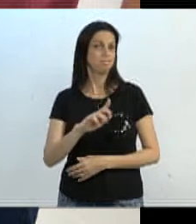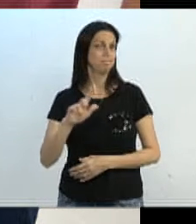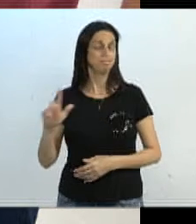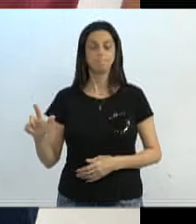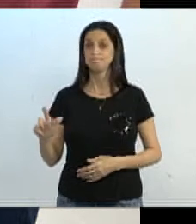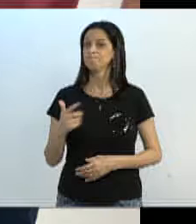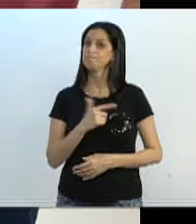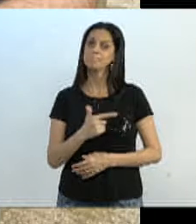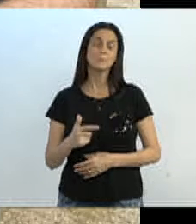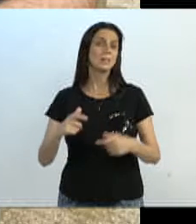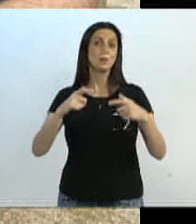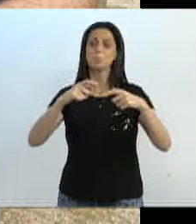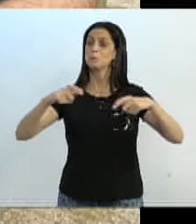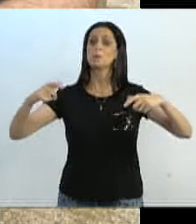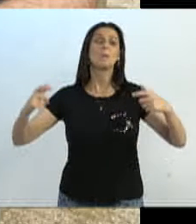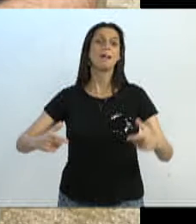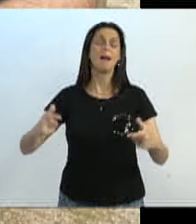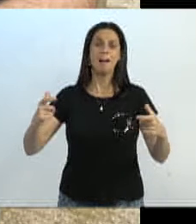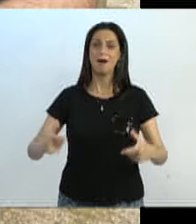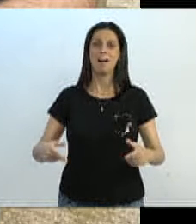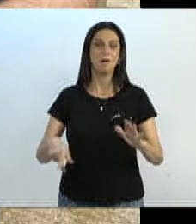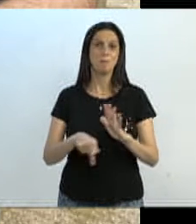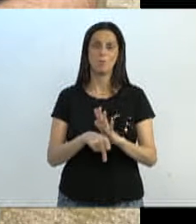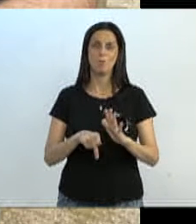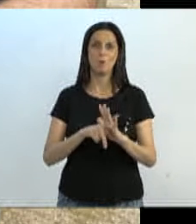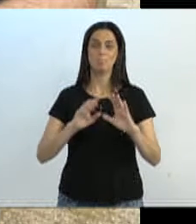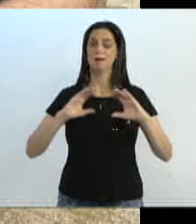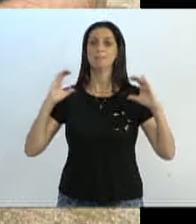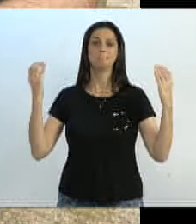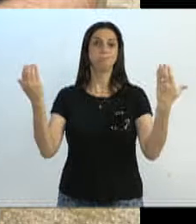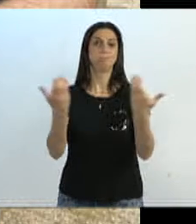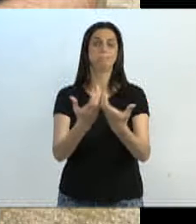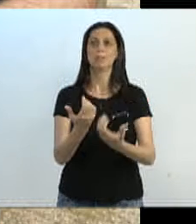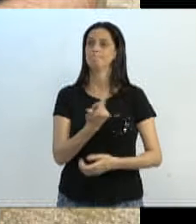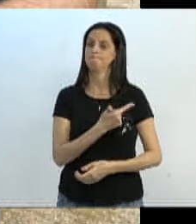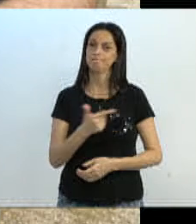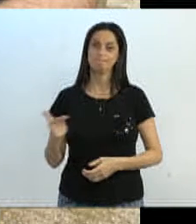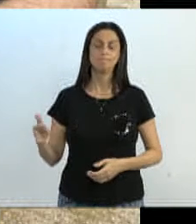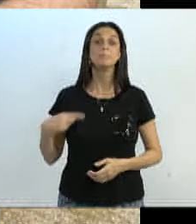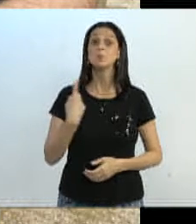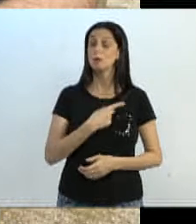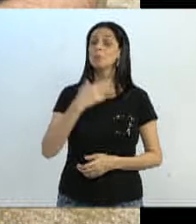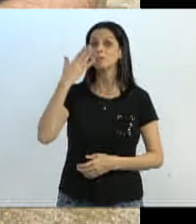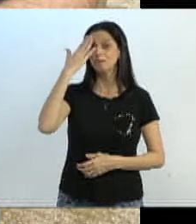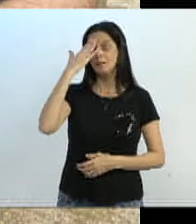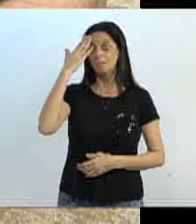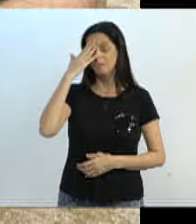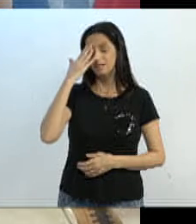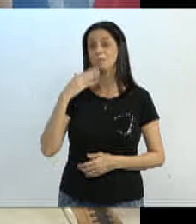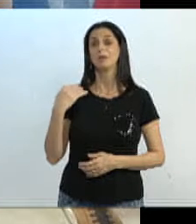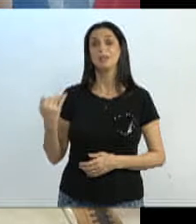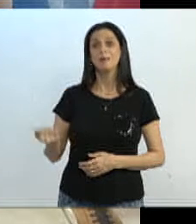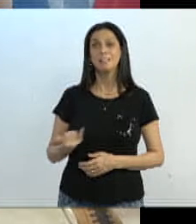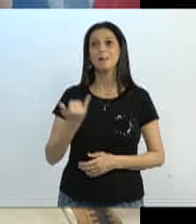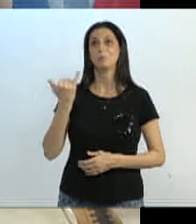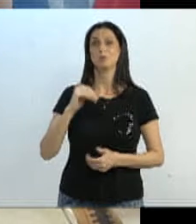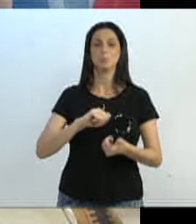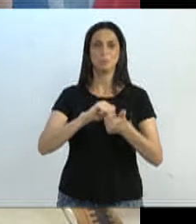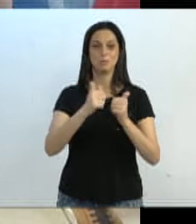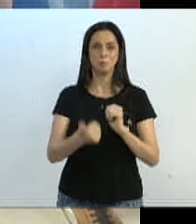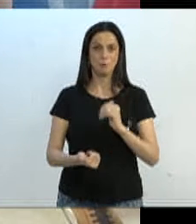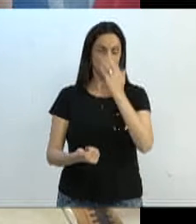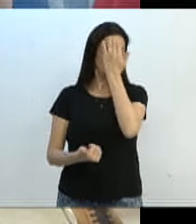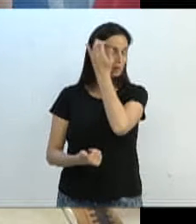um estádio. A gente sabe, vereador Diego Nazato, quanto o esporte ajuda